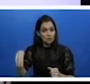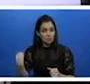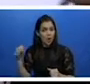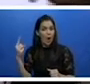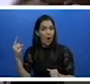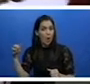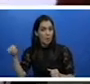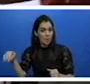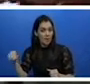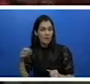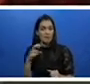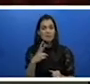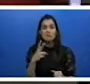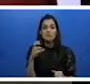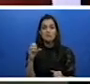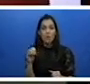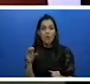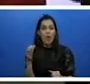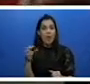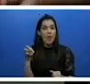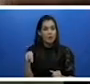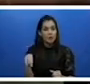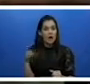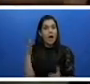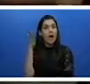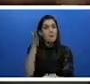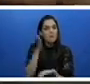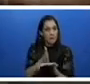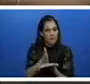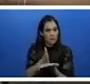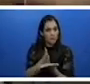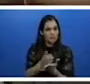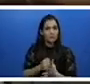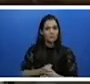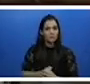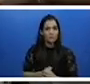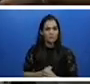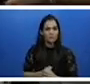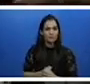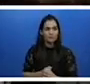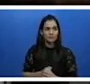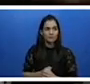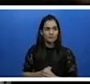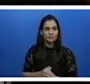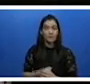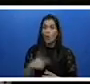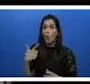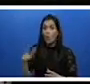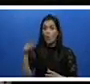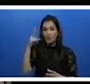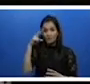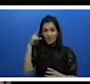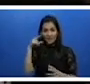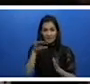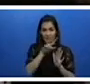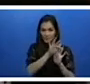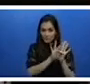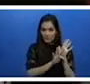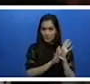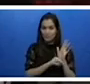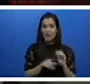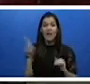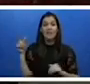50 centímetros correspondem a meio metro. Outra historinha do sapo cururu aqui, né? Ele